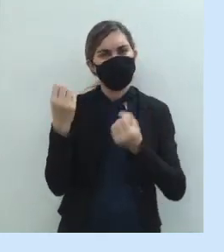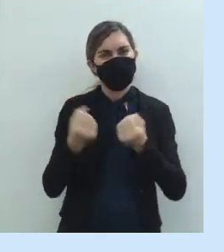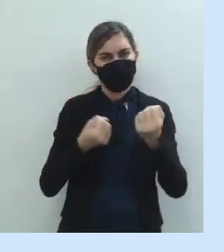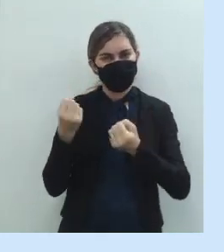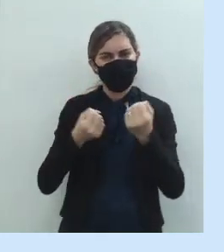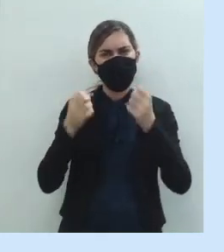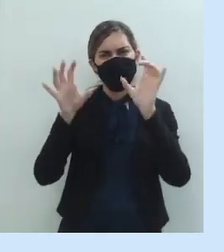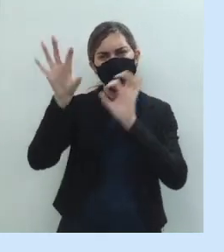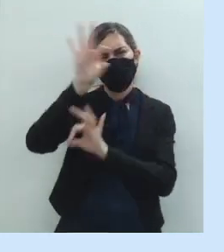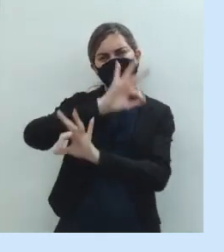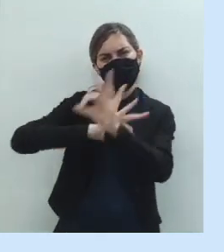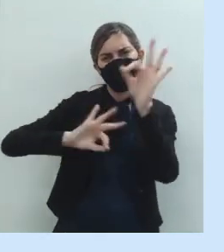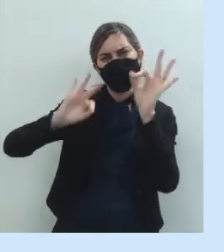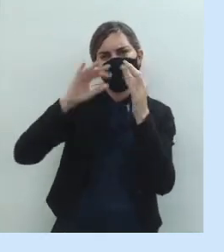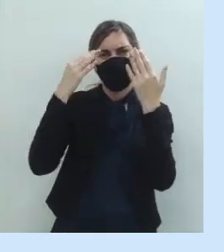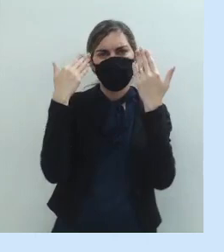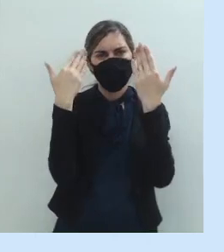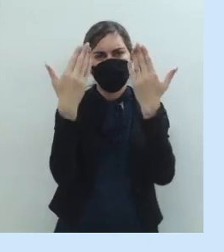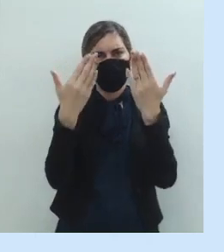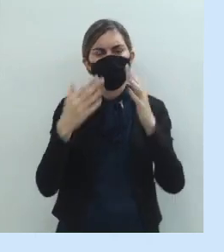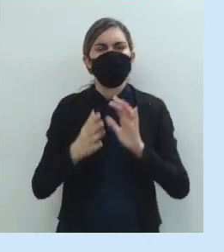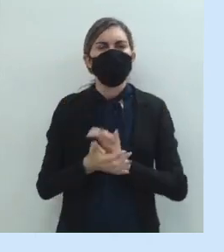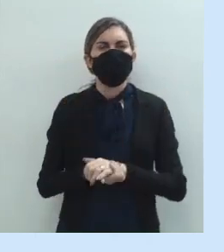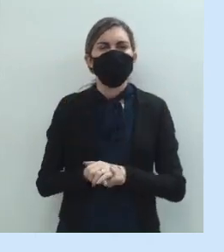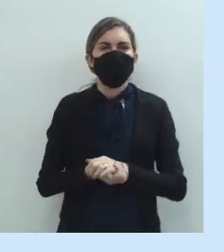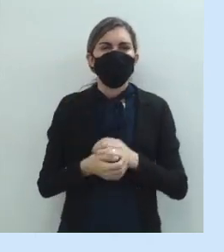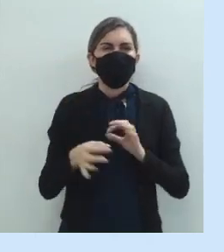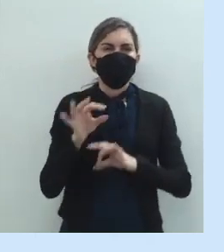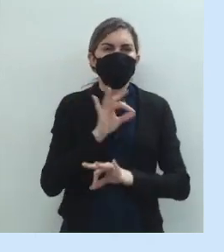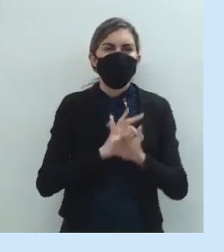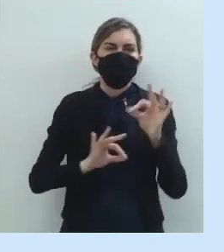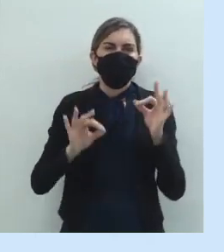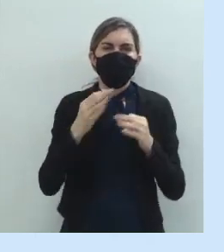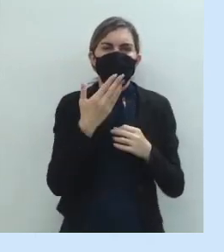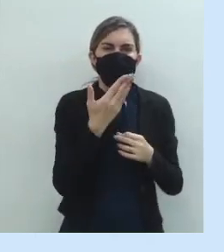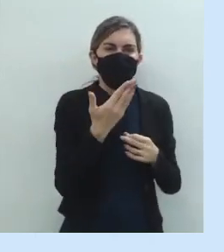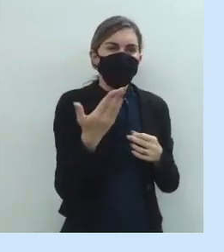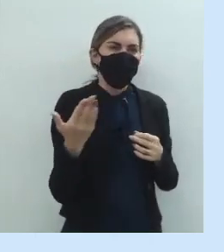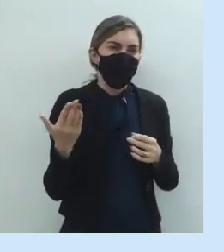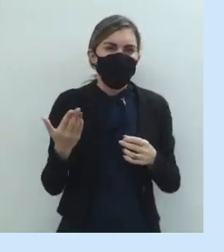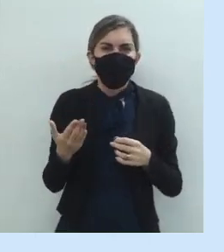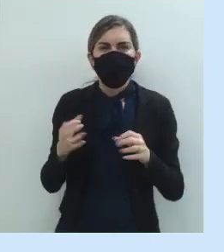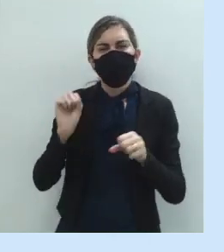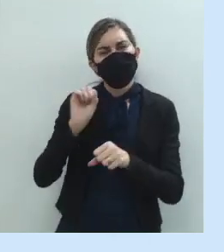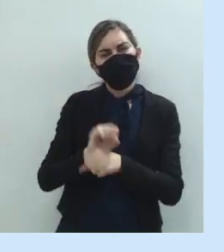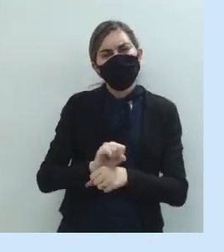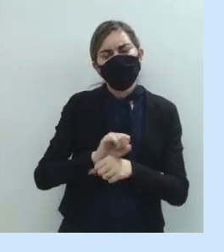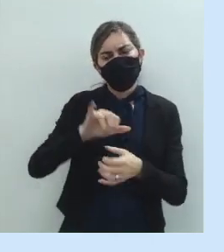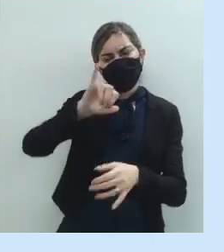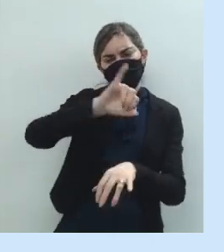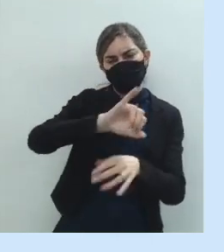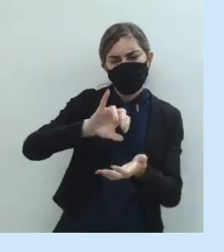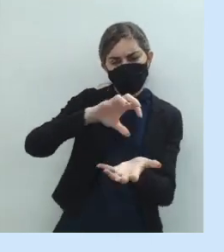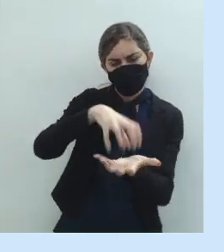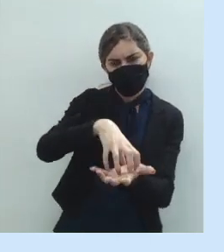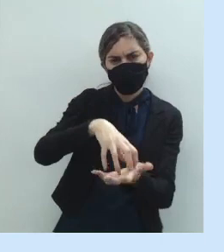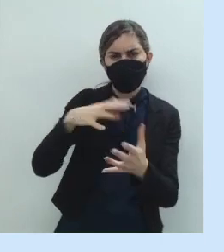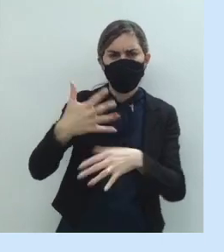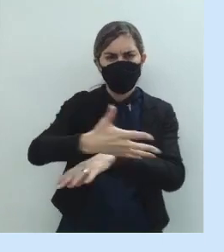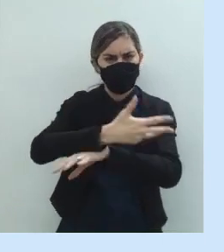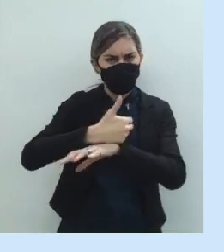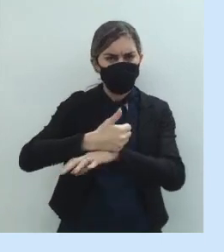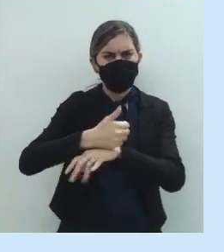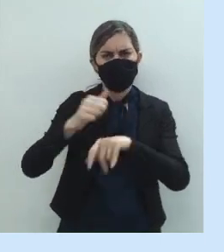toda decorada, para que vocês possam ver, toda enfeitada. Então, eles paravam a Rural, né, numa praça